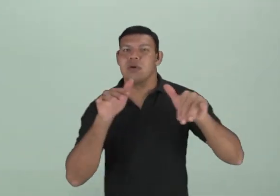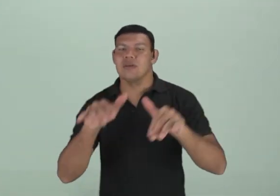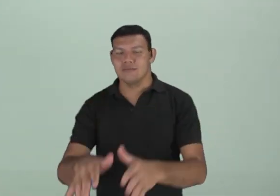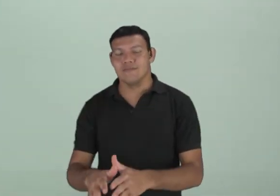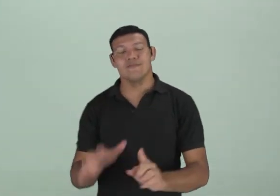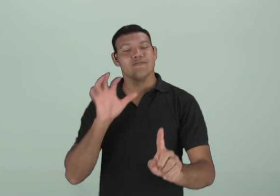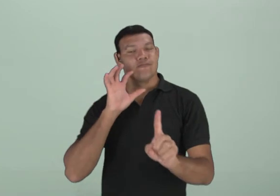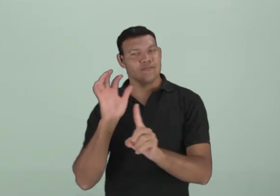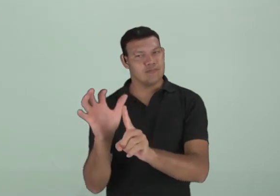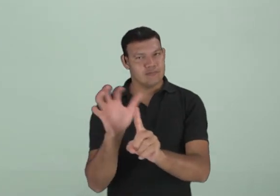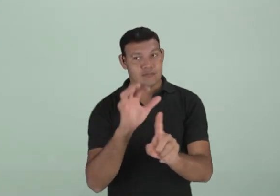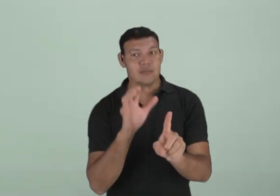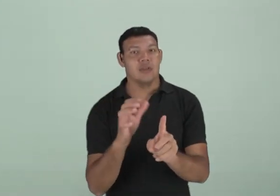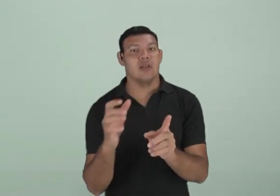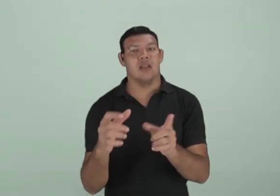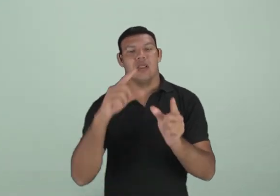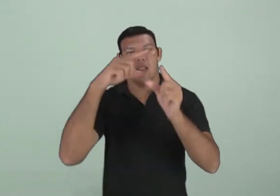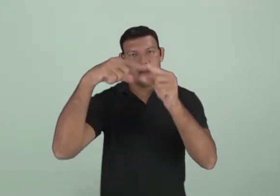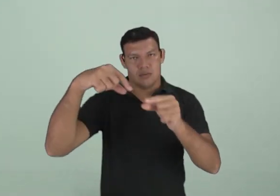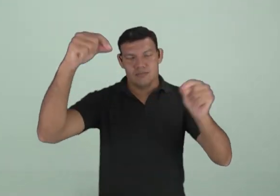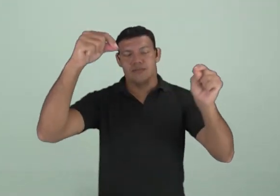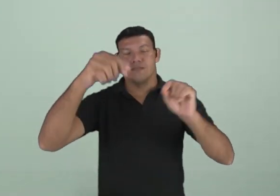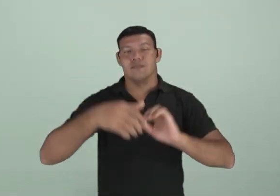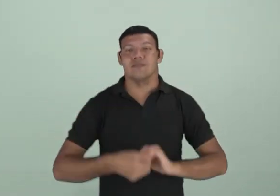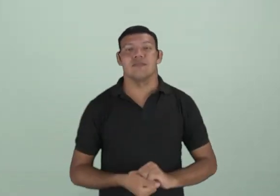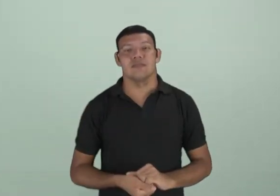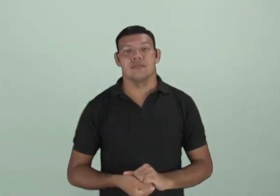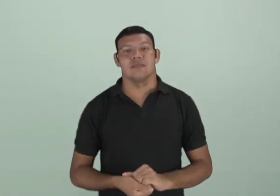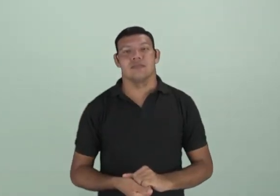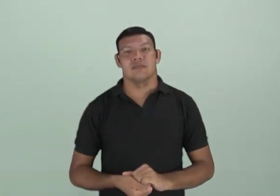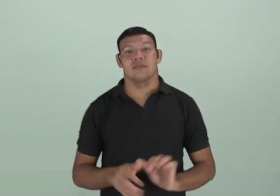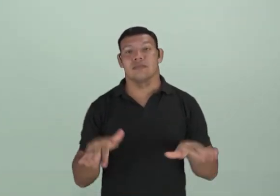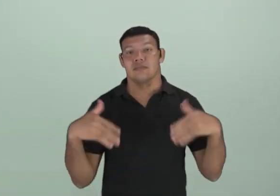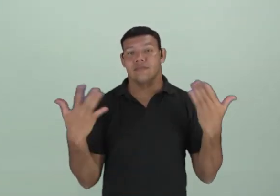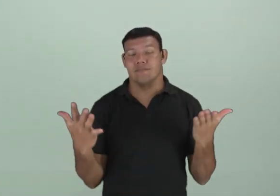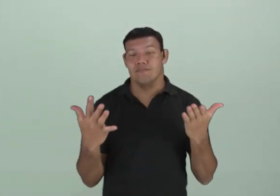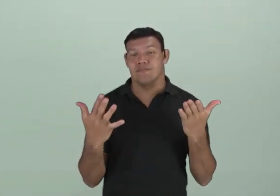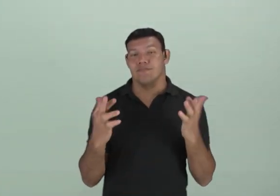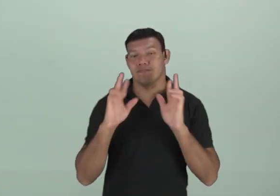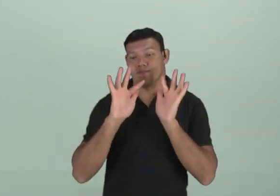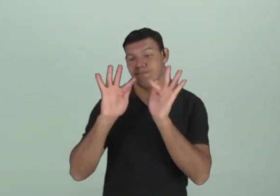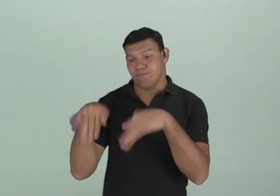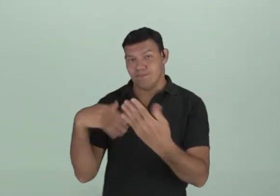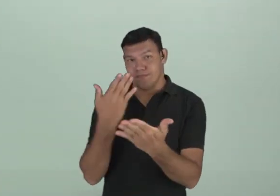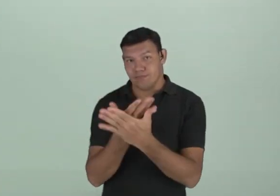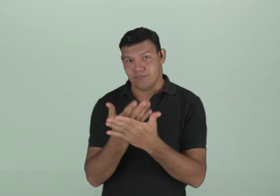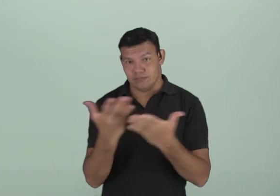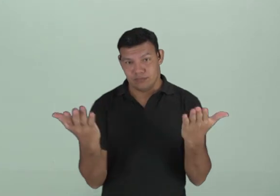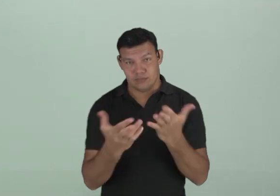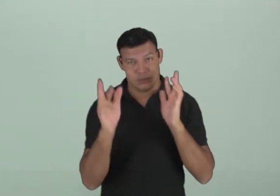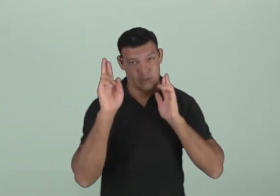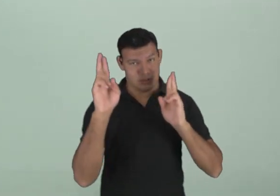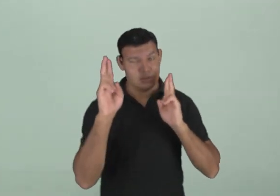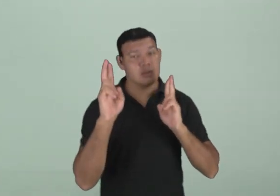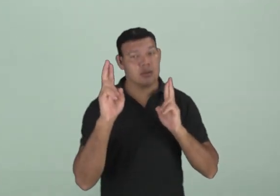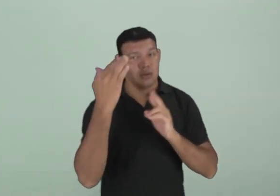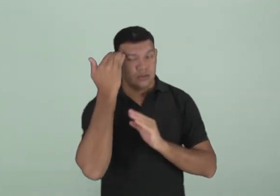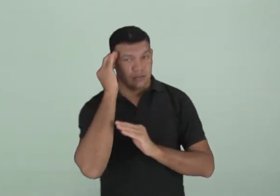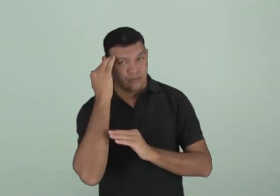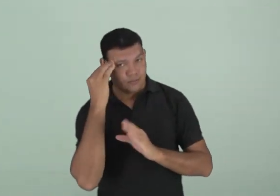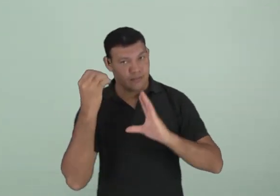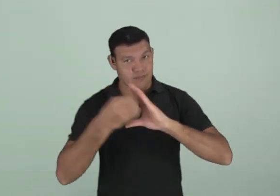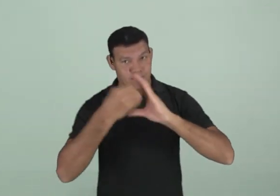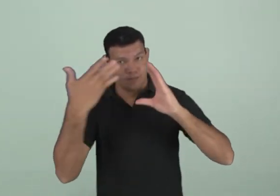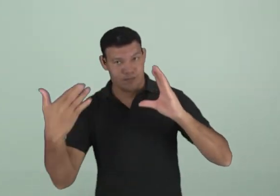maré elevada, tá? Então, isso tudo é influência da Lua também, tá? Então é isso, ficamos por aqui. Espero que vocês